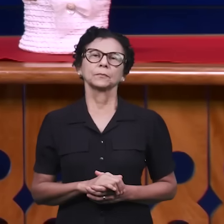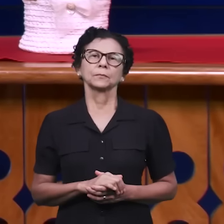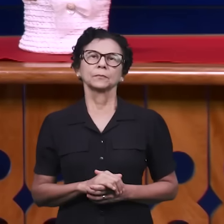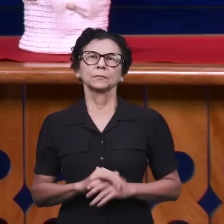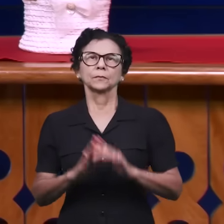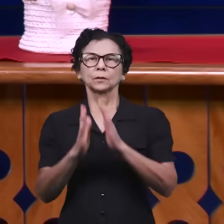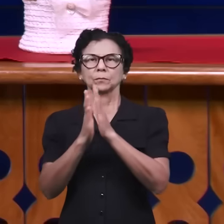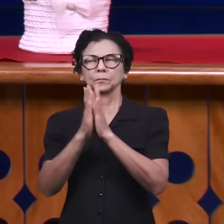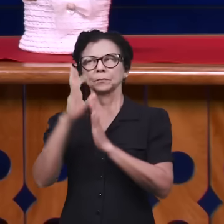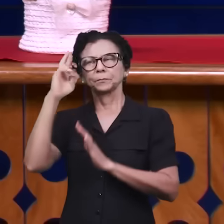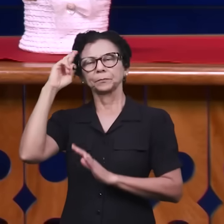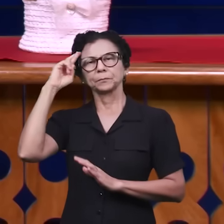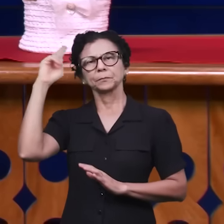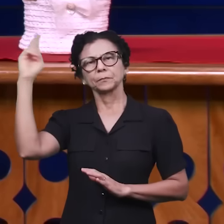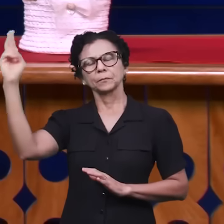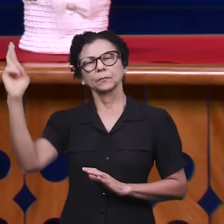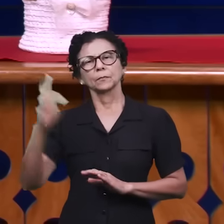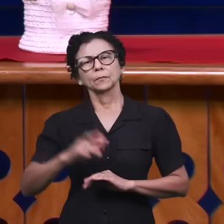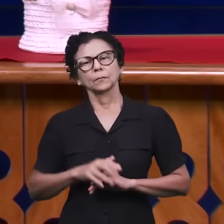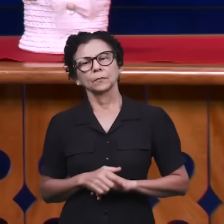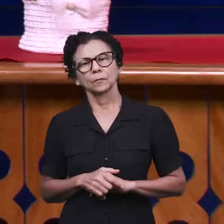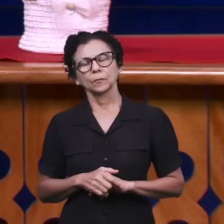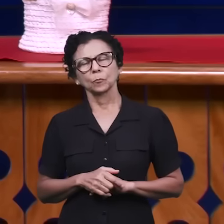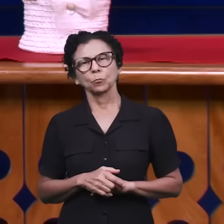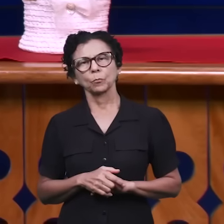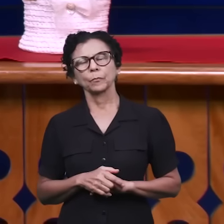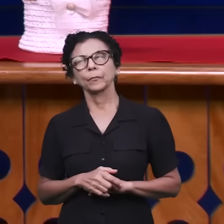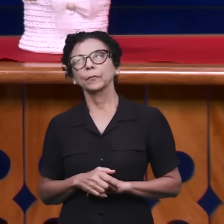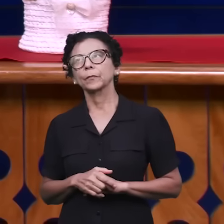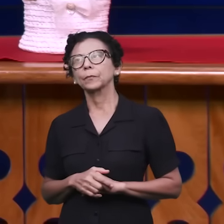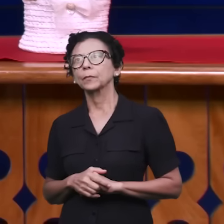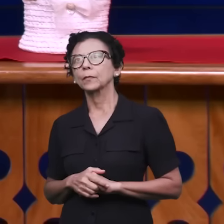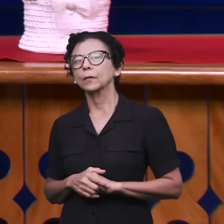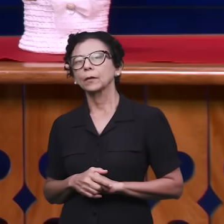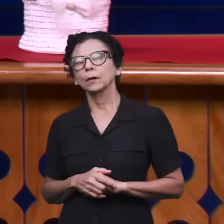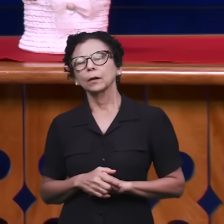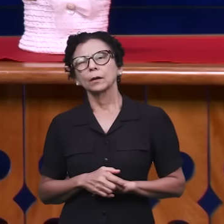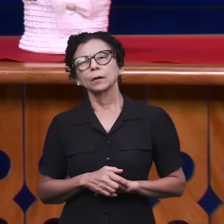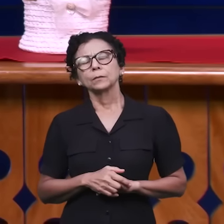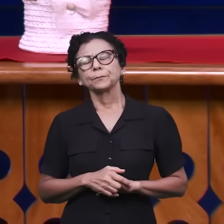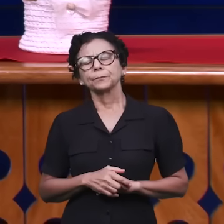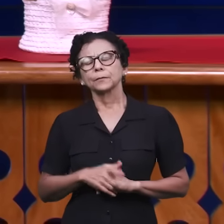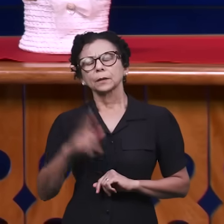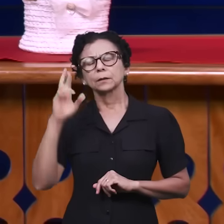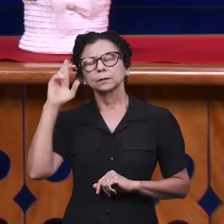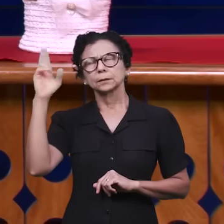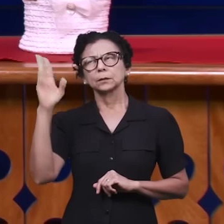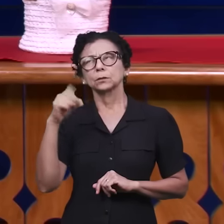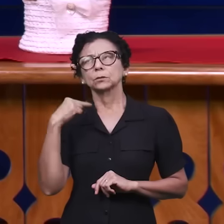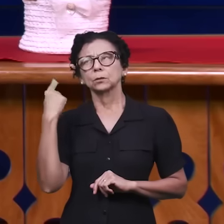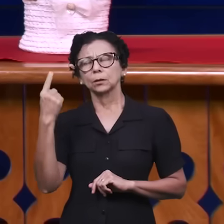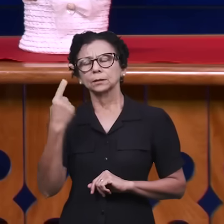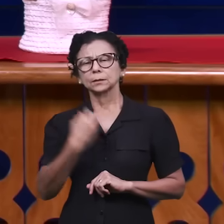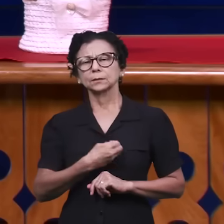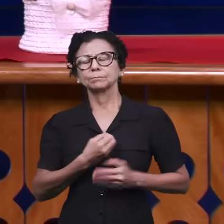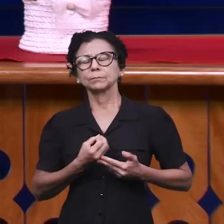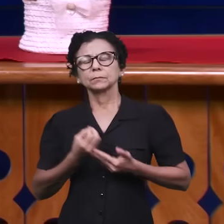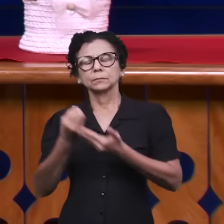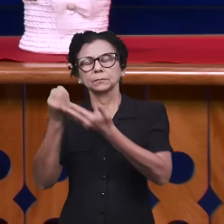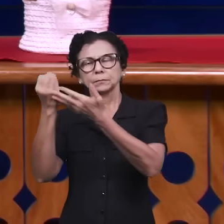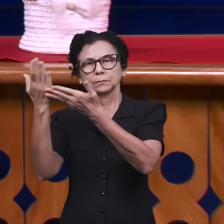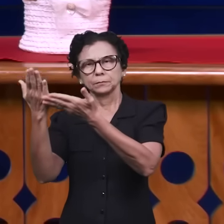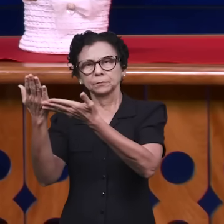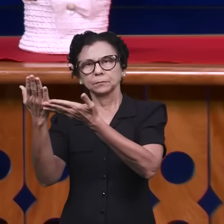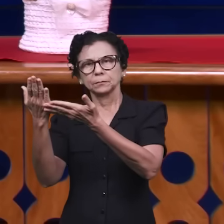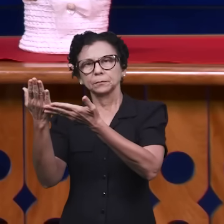para orar ao Senhor. Senhor nosso Deus, nós já colocamos as nossas vidas na Tua presença